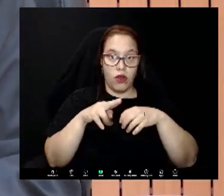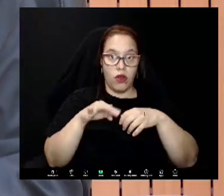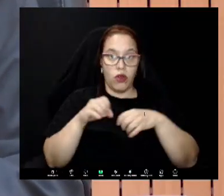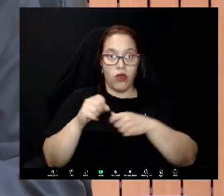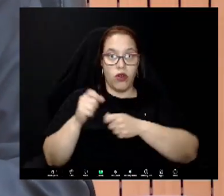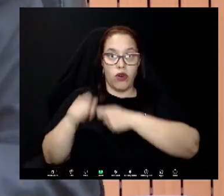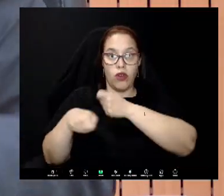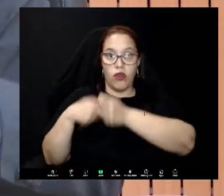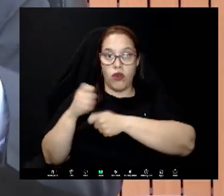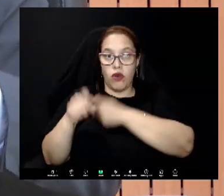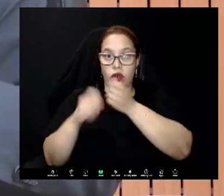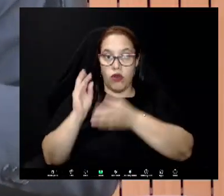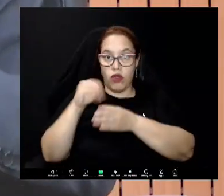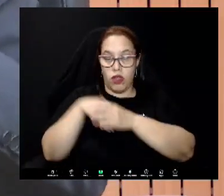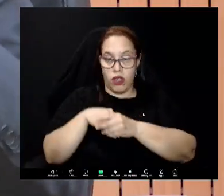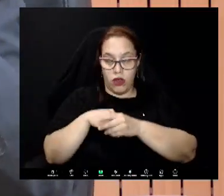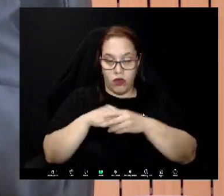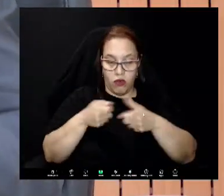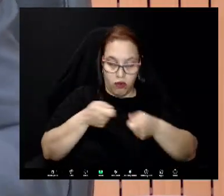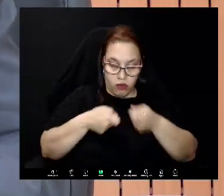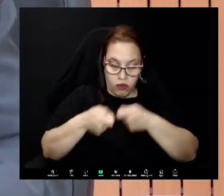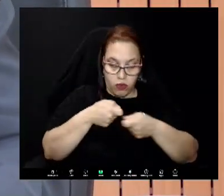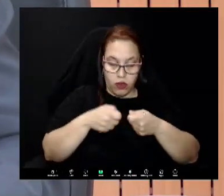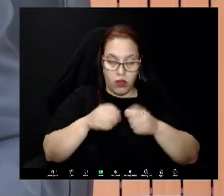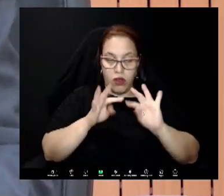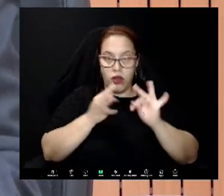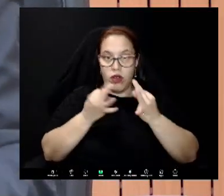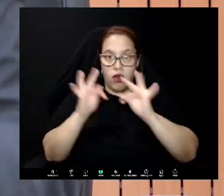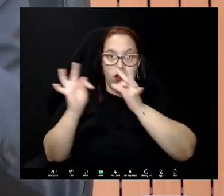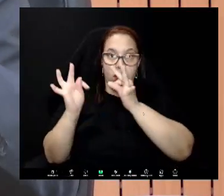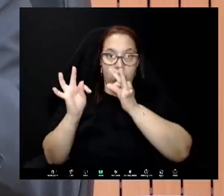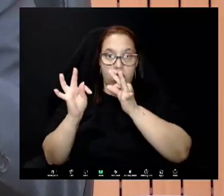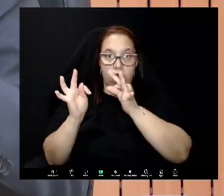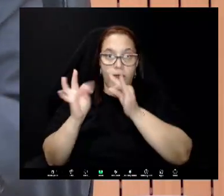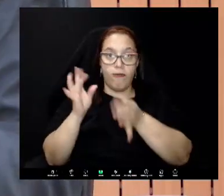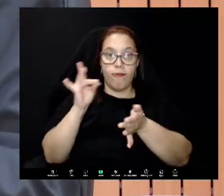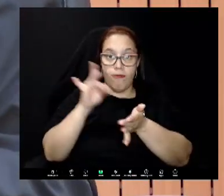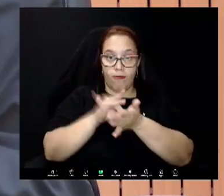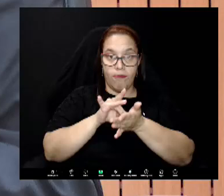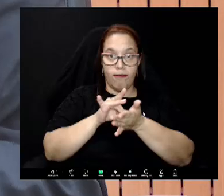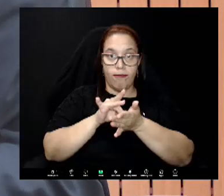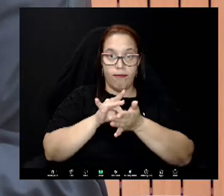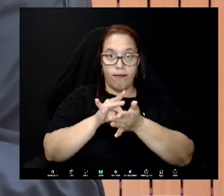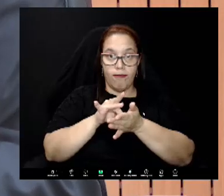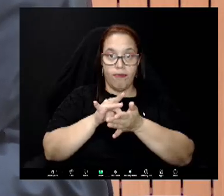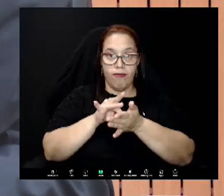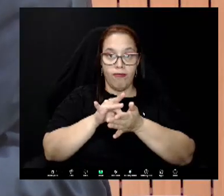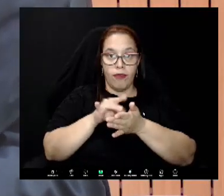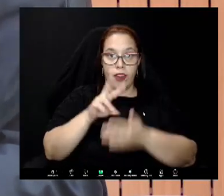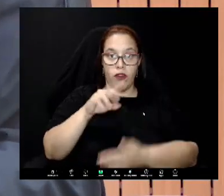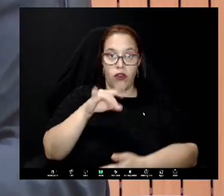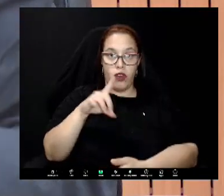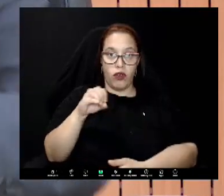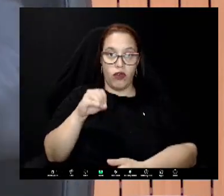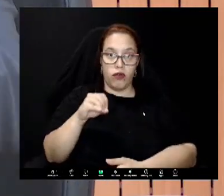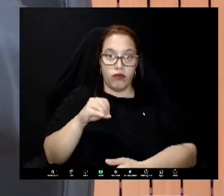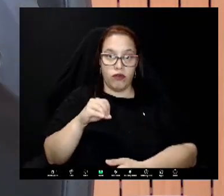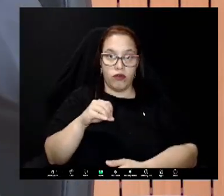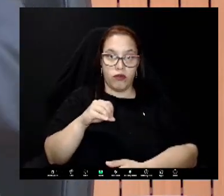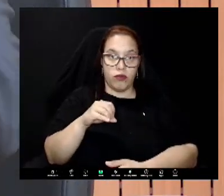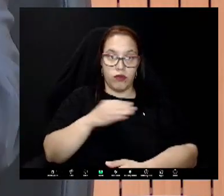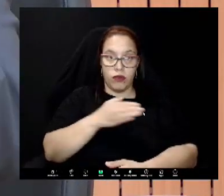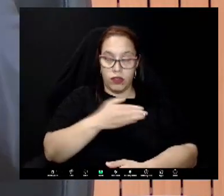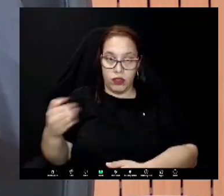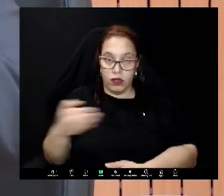do abdômen. Então, ela é uma tecnologia que ela ficou mais precisa. As pinças de videolaparoscopia são rígidas, ela faz esse movimento. O robô